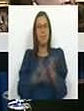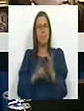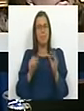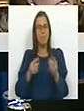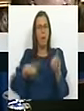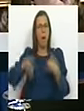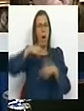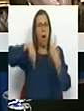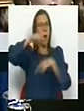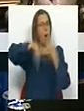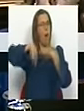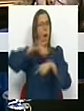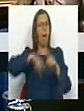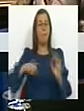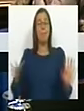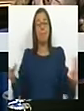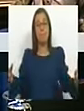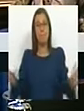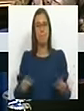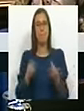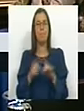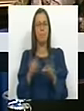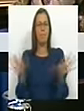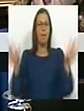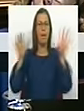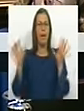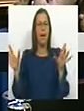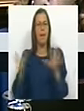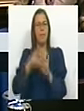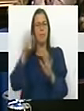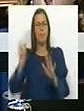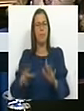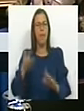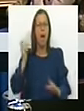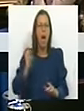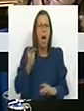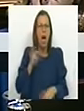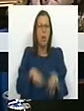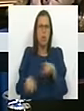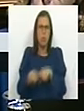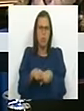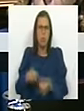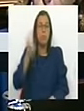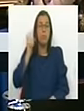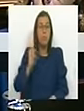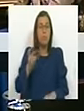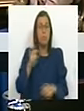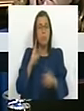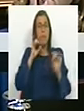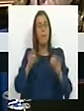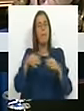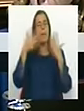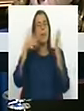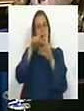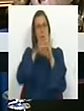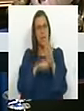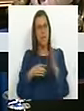faz estas verdadeiras piruetas para, com isto, apagar décadas de políticas, décadas de princípio que